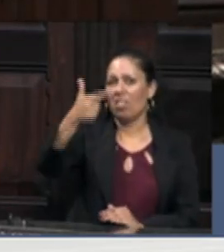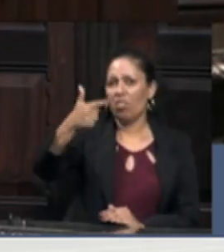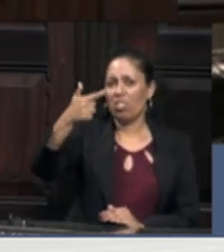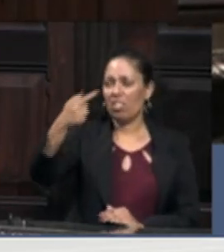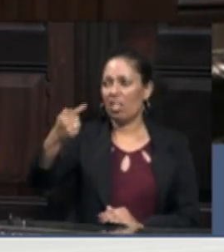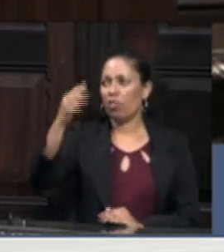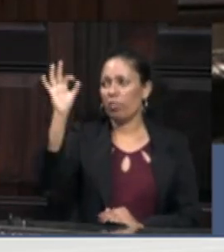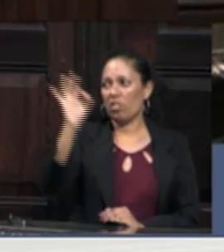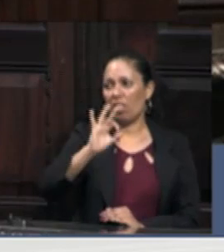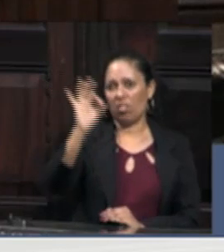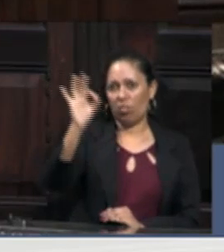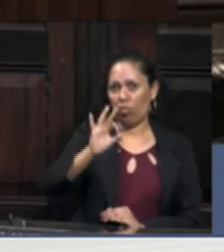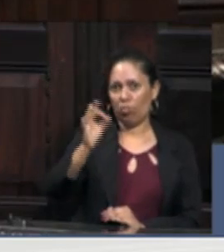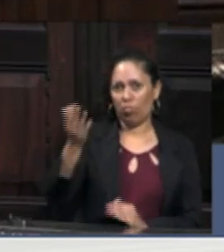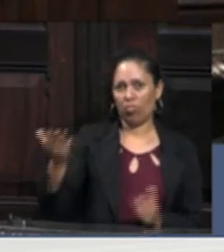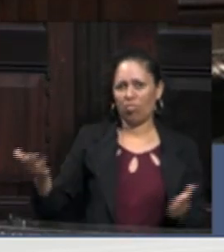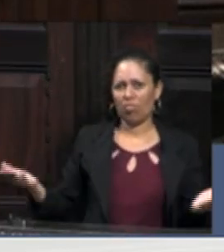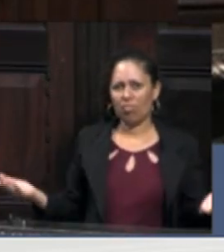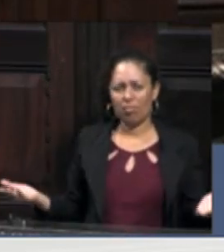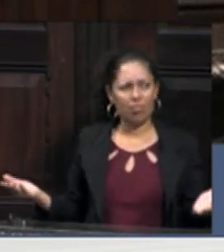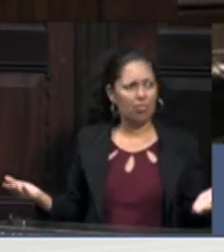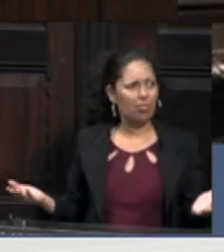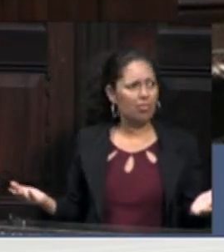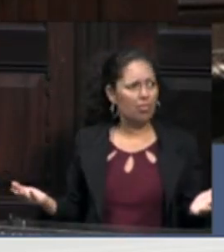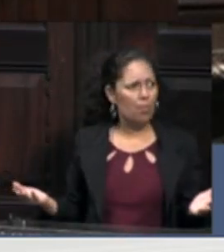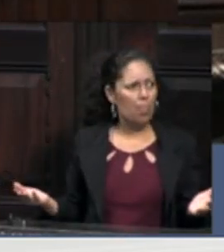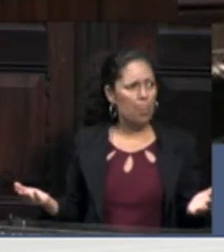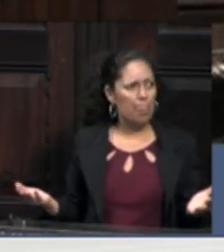0,27%, em torno de